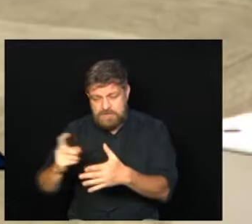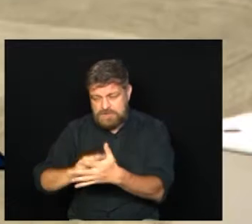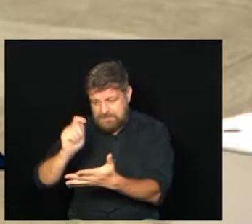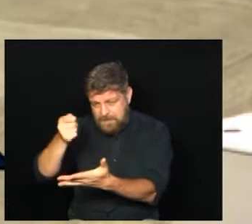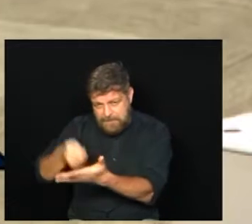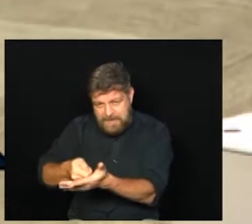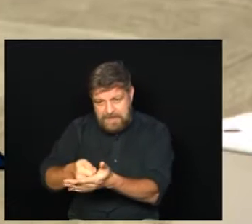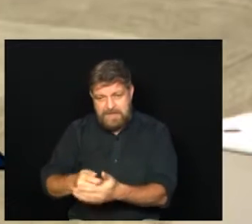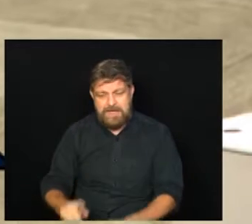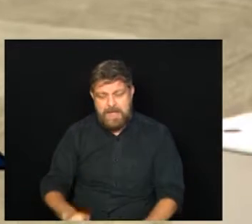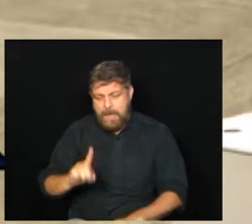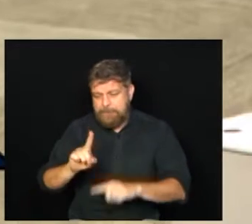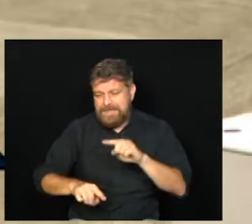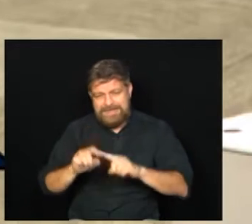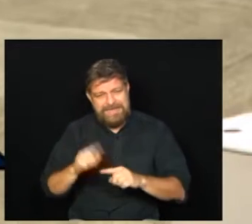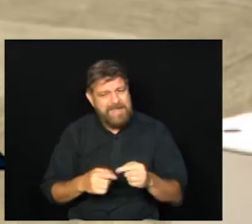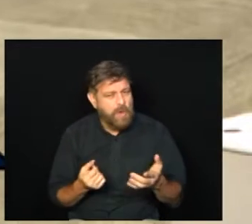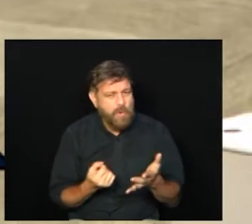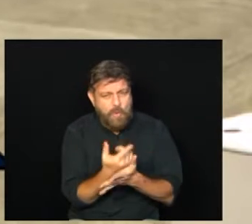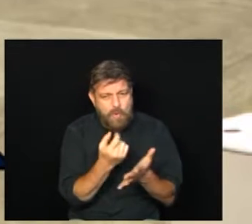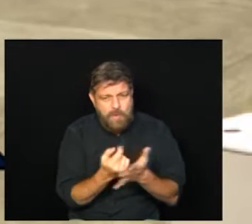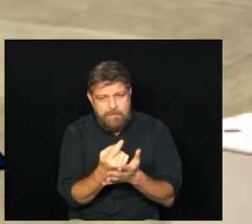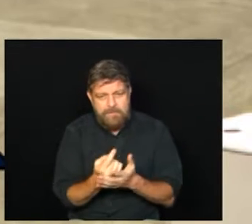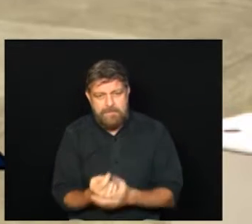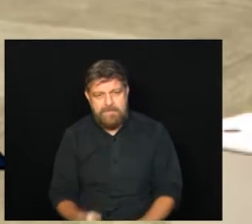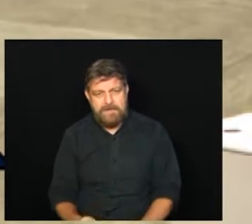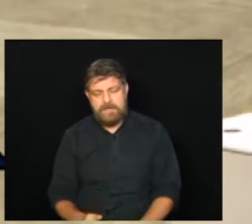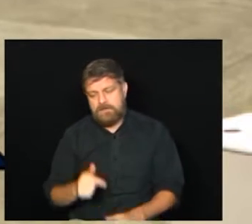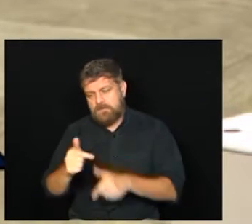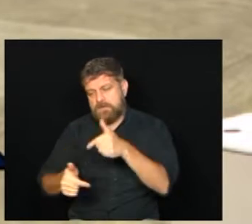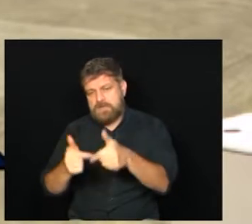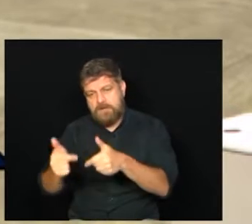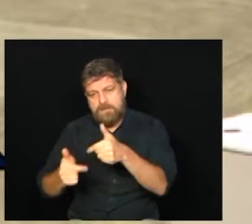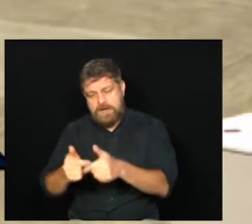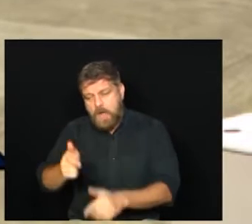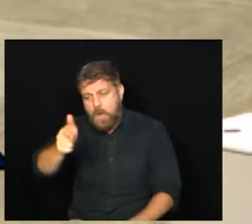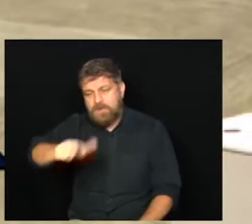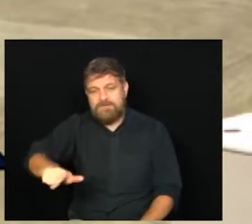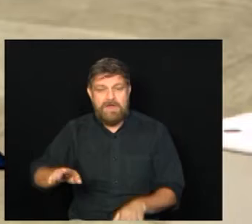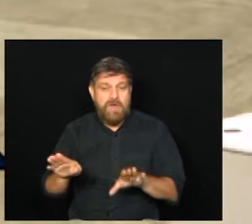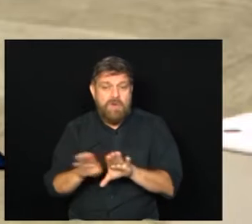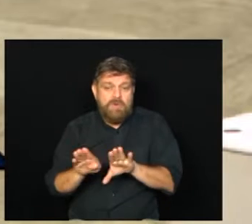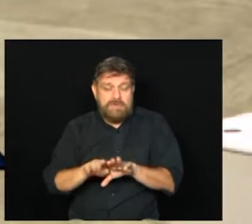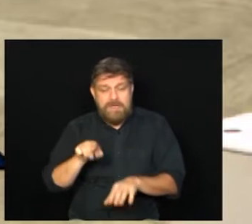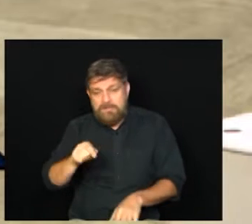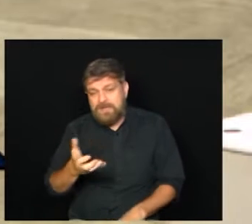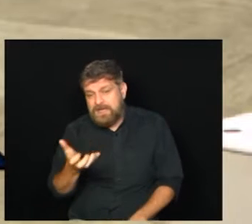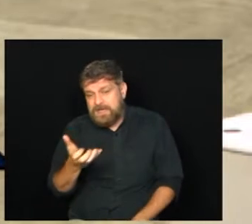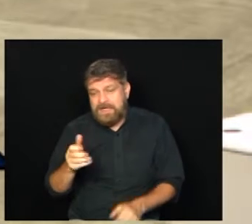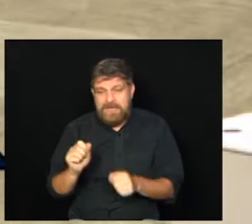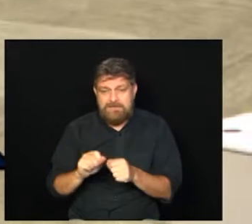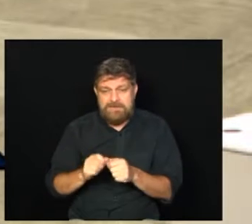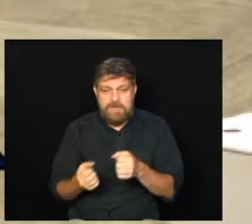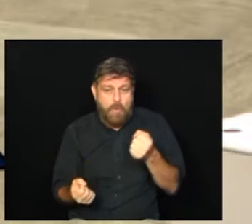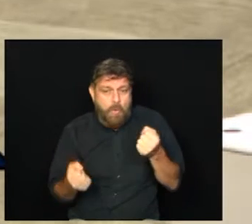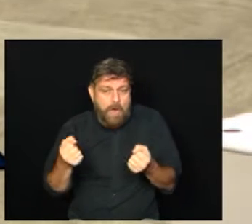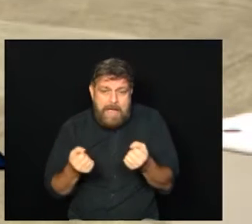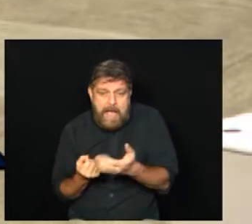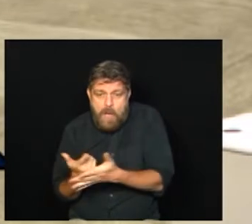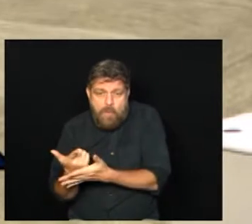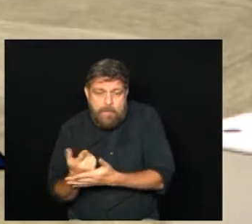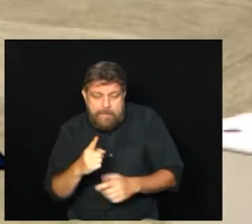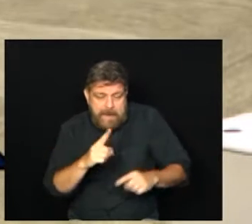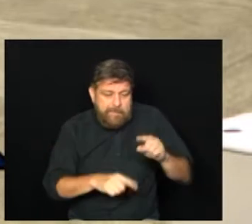dívidas, recomprar matéria-prima, retomar suas atividades. Ou até para fazer algum investimento, de repente comprar um veículo, um